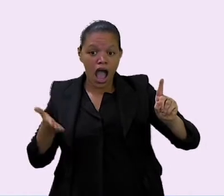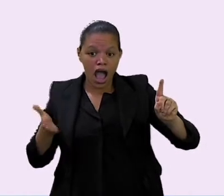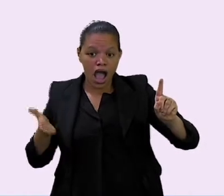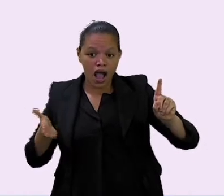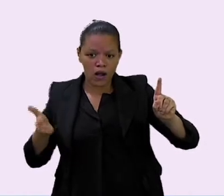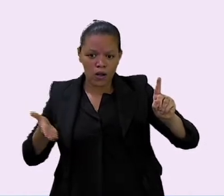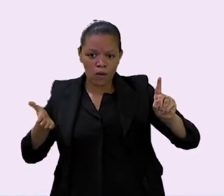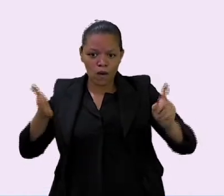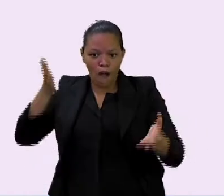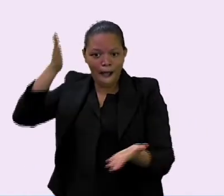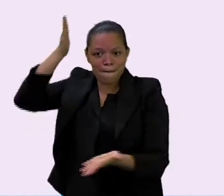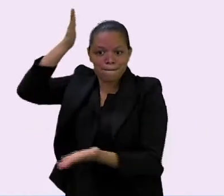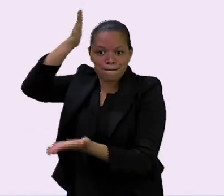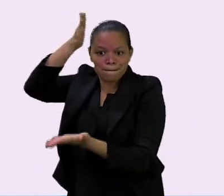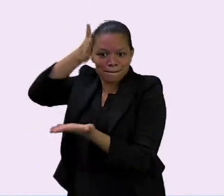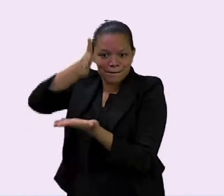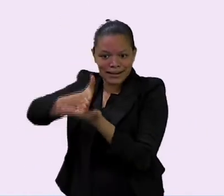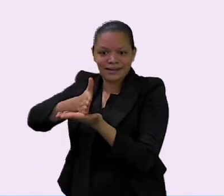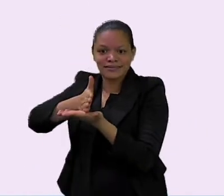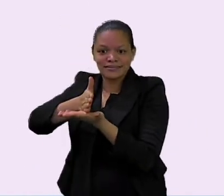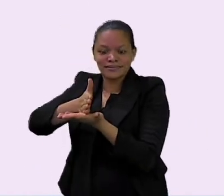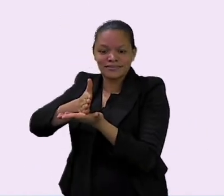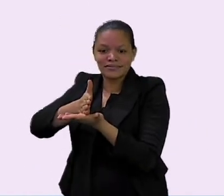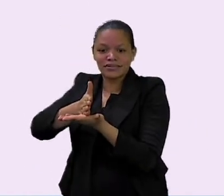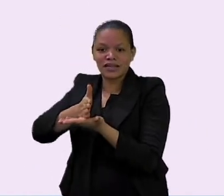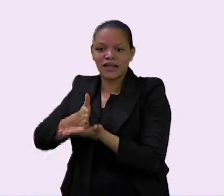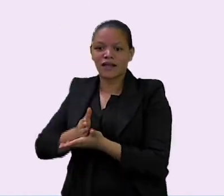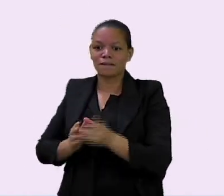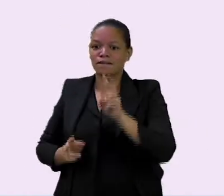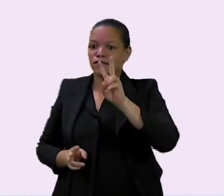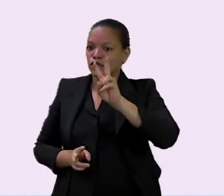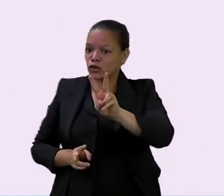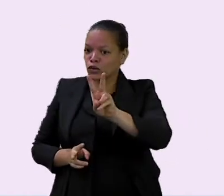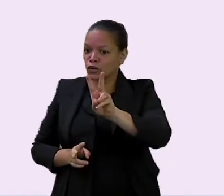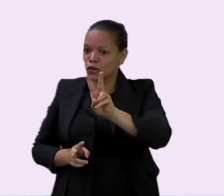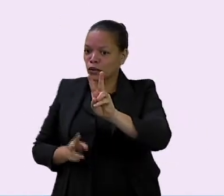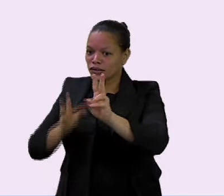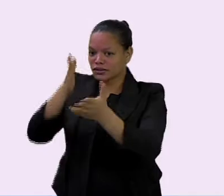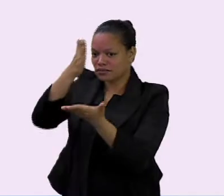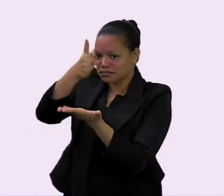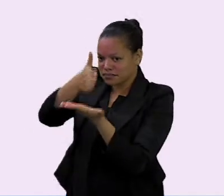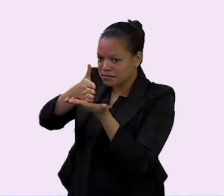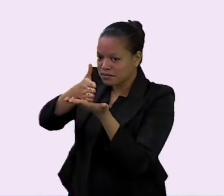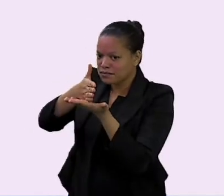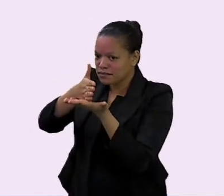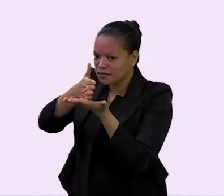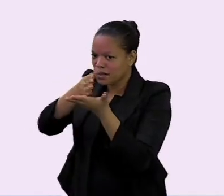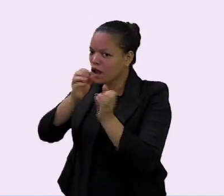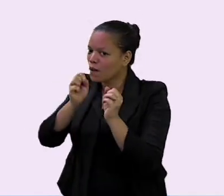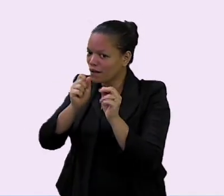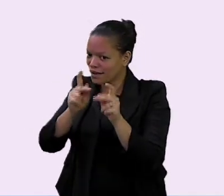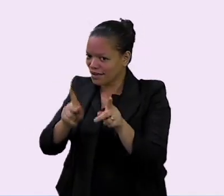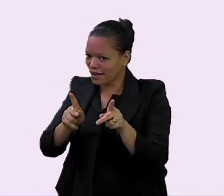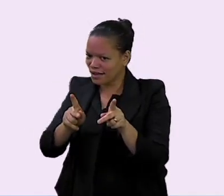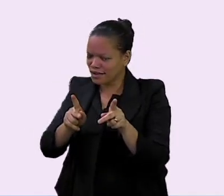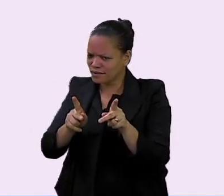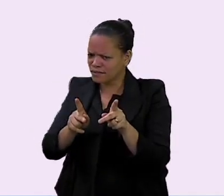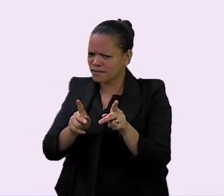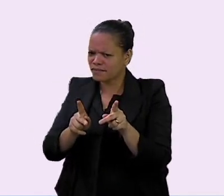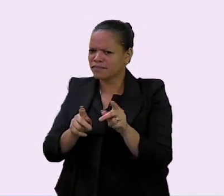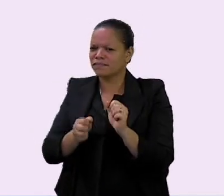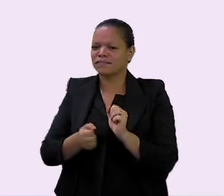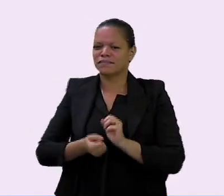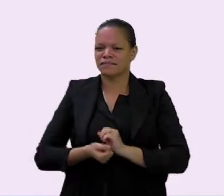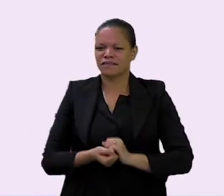essa pizza em quantas partes? Em duas partes, não foi, aquele? 1, 2. Reparti em